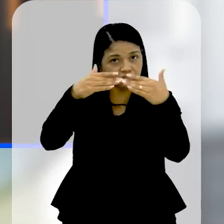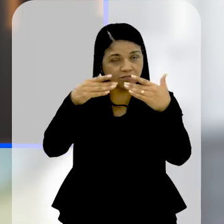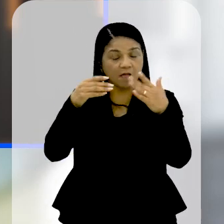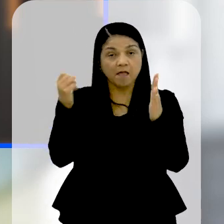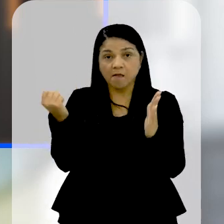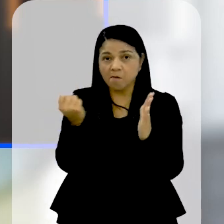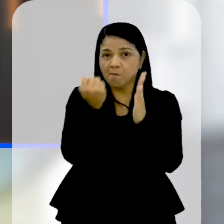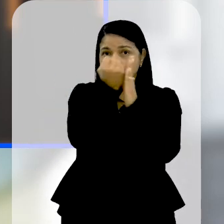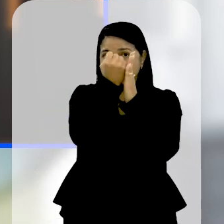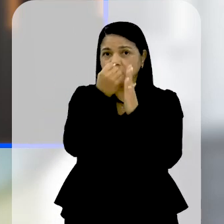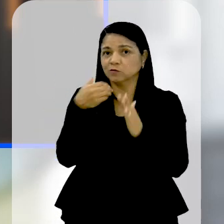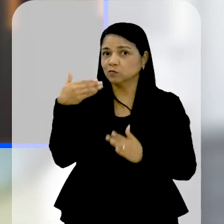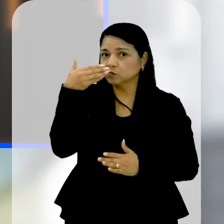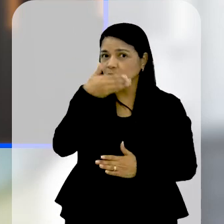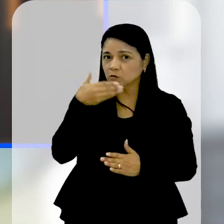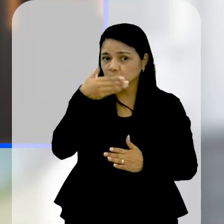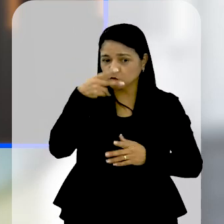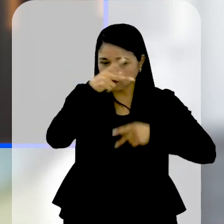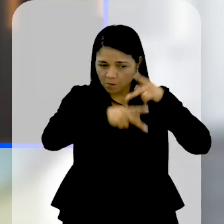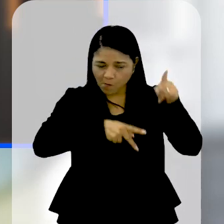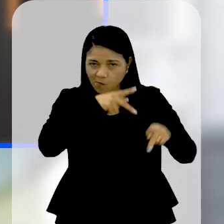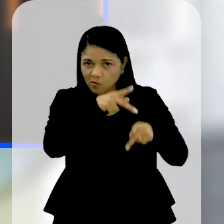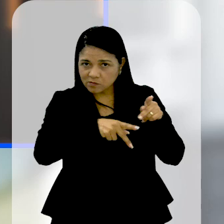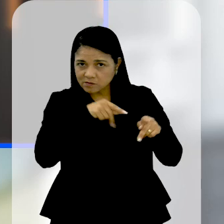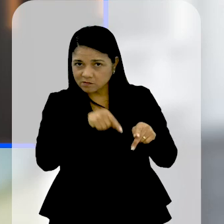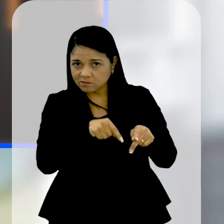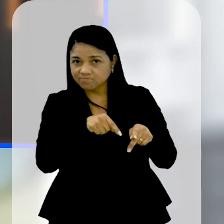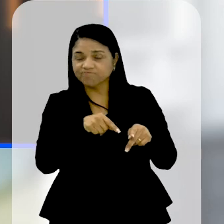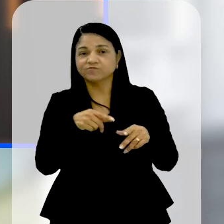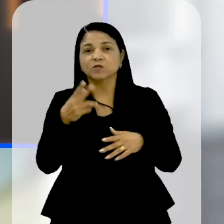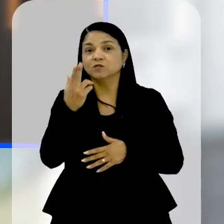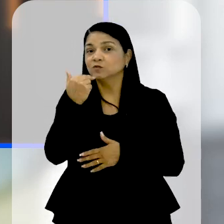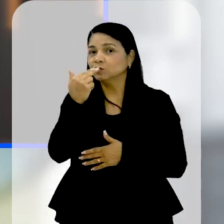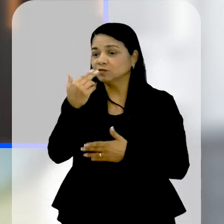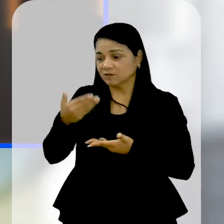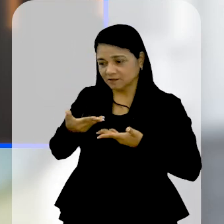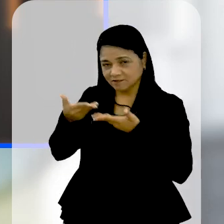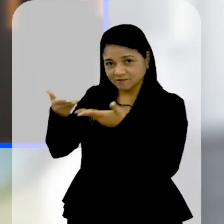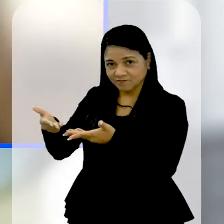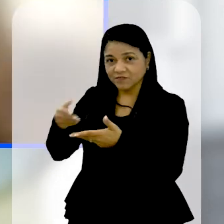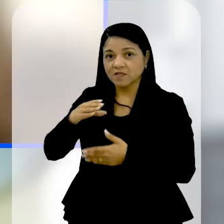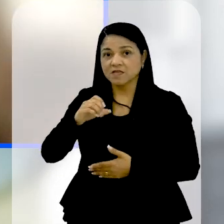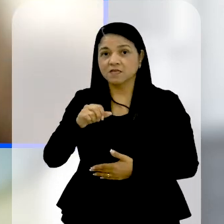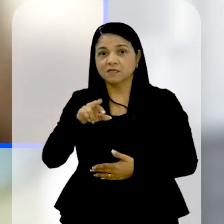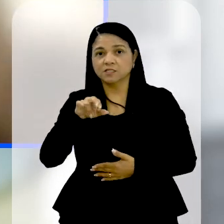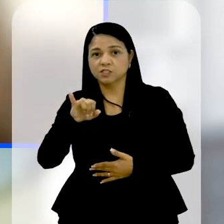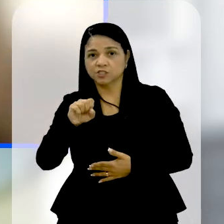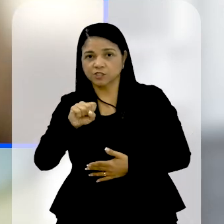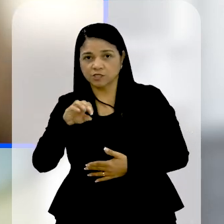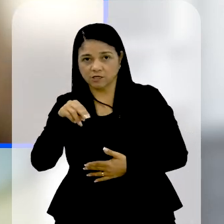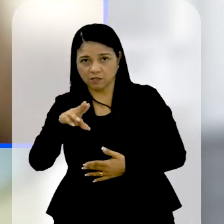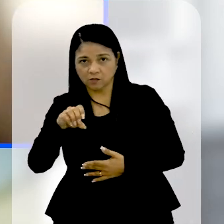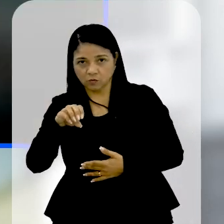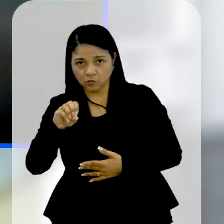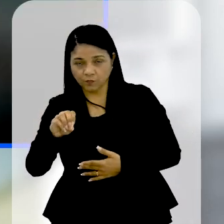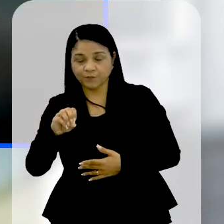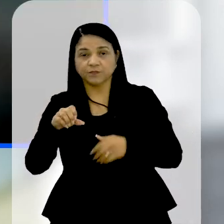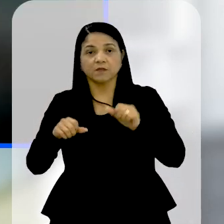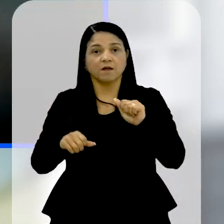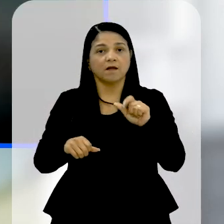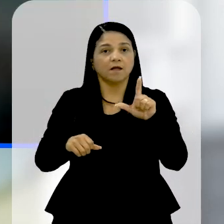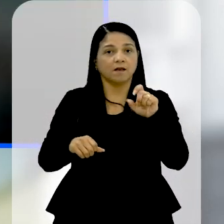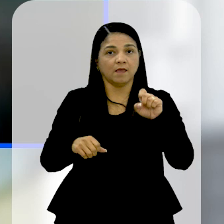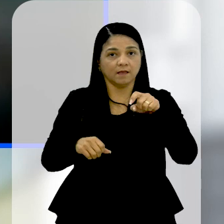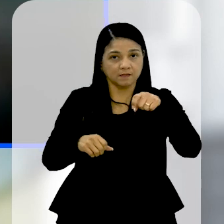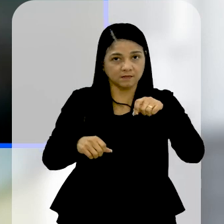os impactos desse consumo na população, recebemos os nutricionistas Cristiano Boccolini e Alexia